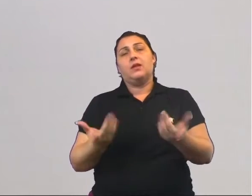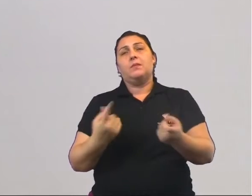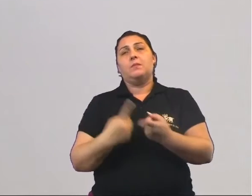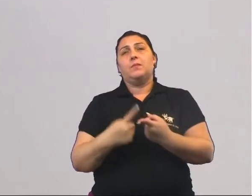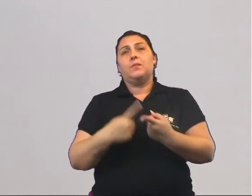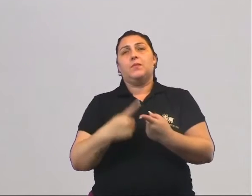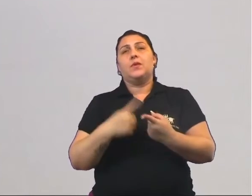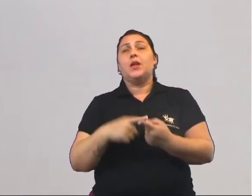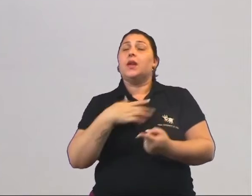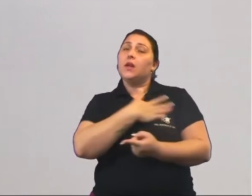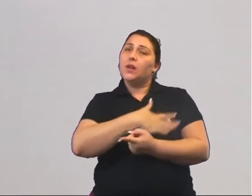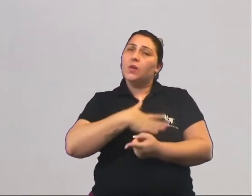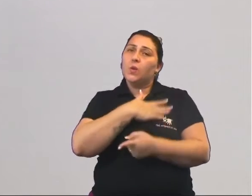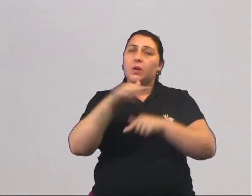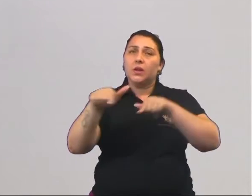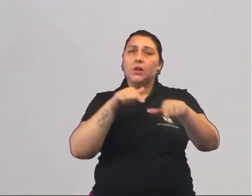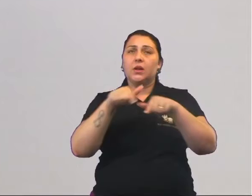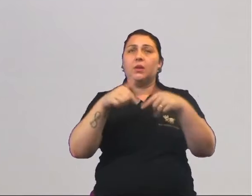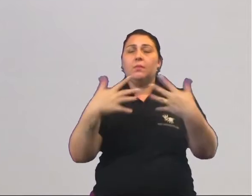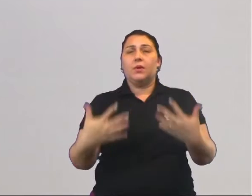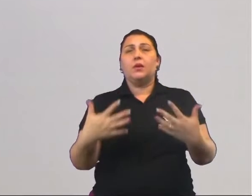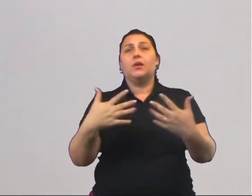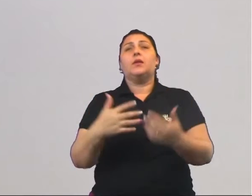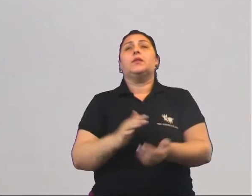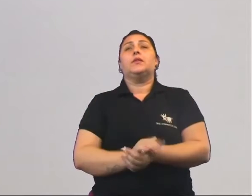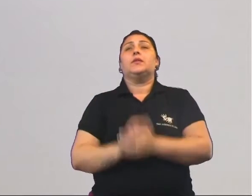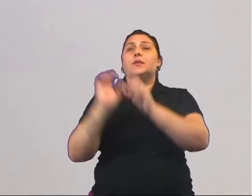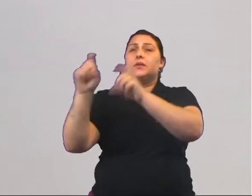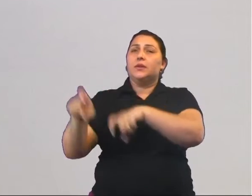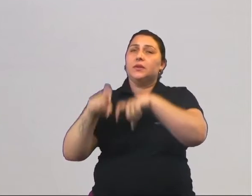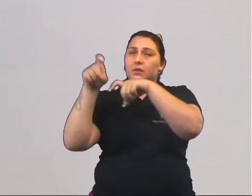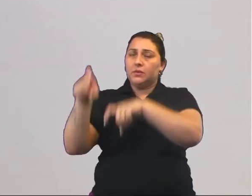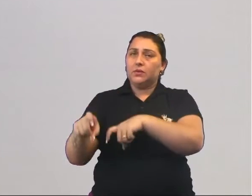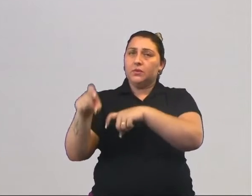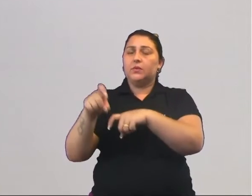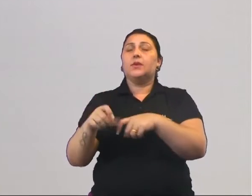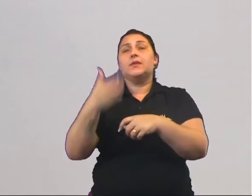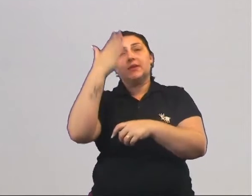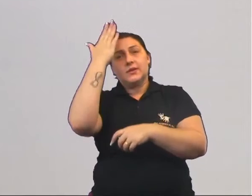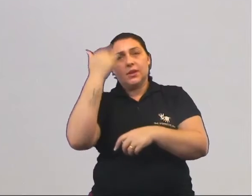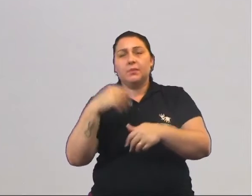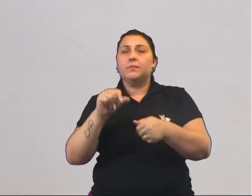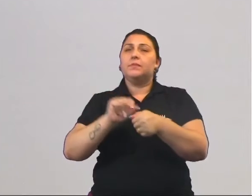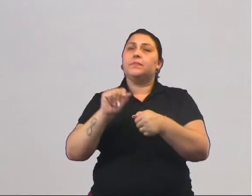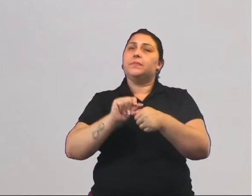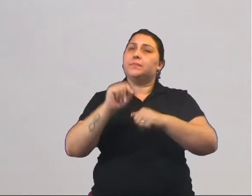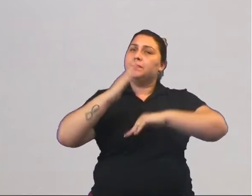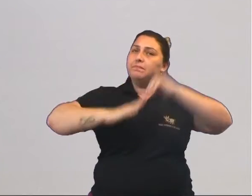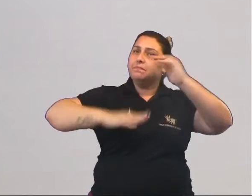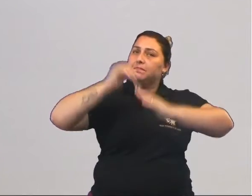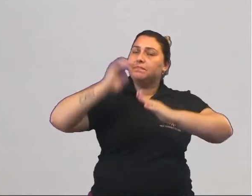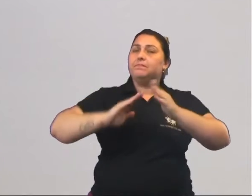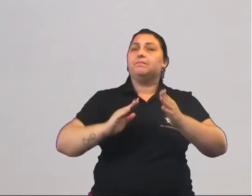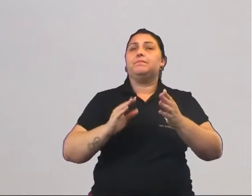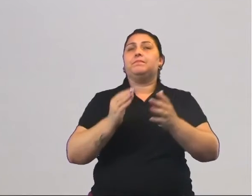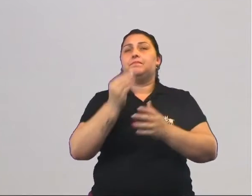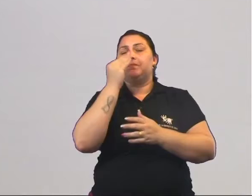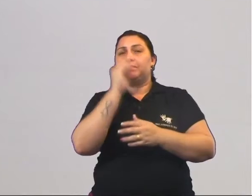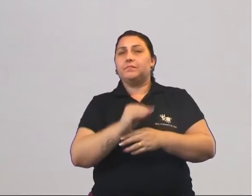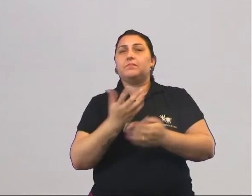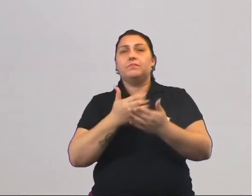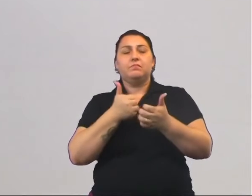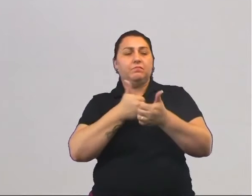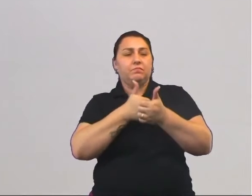vezes porque ele gosta de trabalhar na agricultura, é o bem que ele tem e é o que ele sabe fazer. E por se recusar, ele começa a